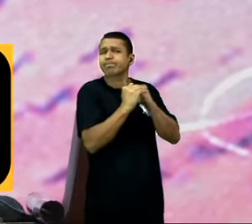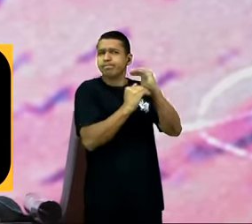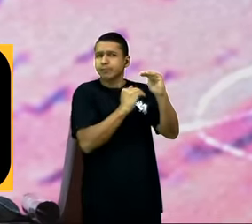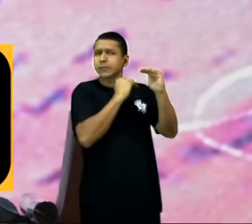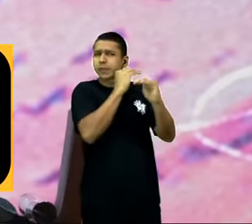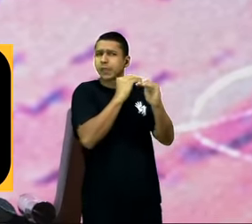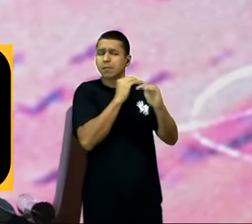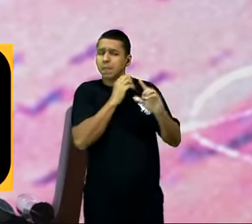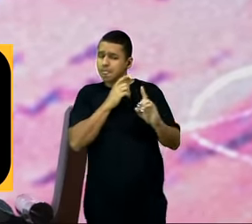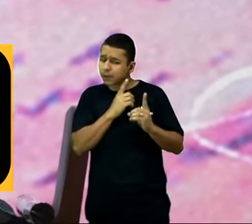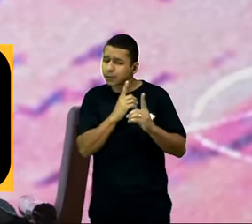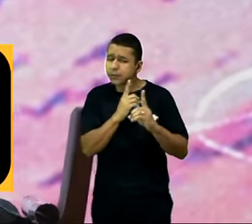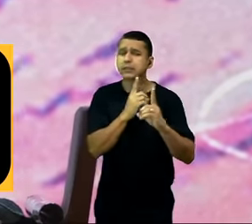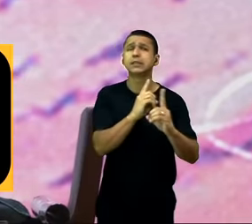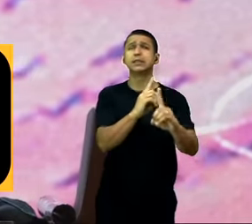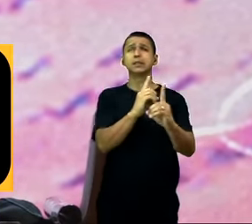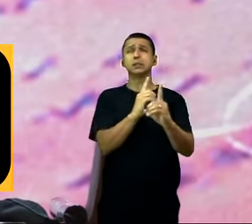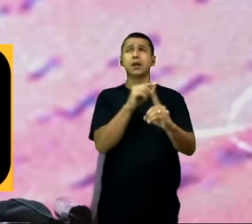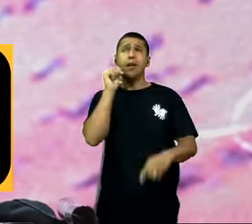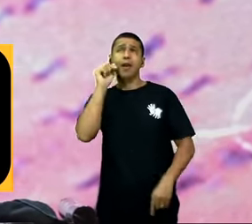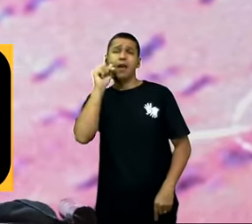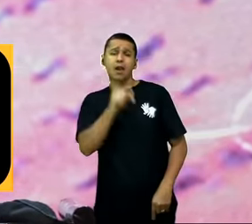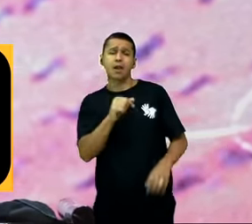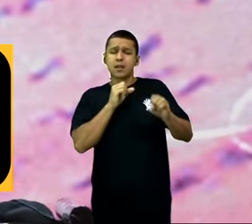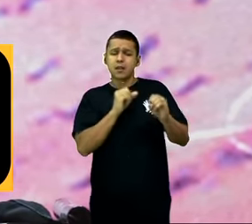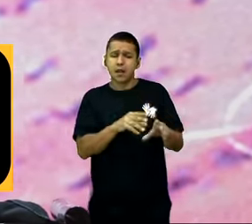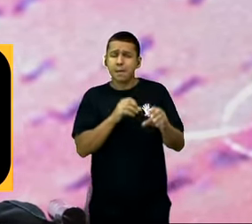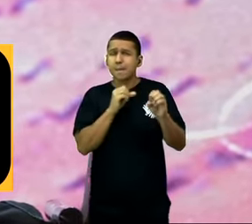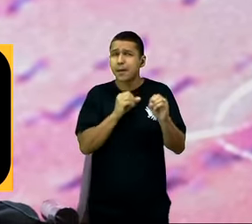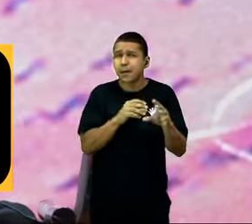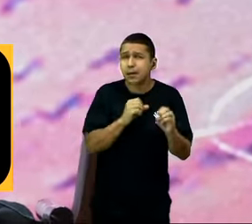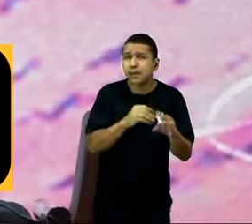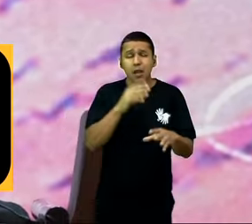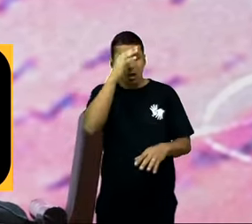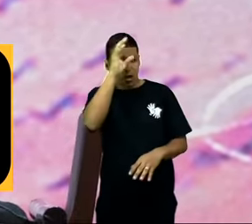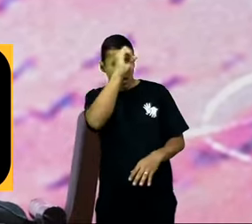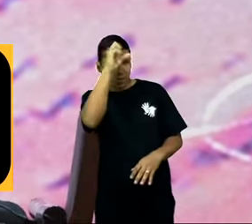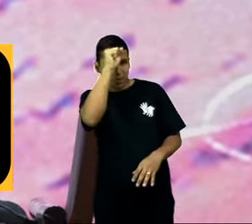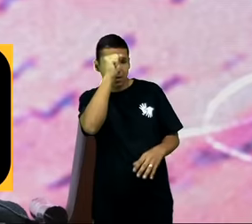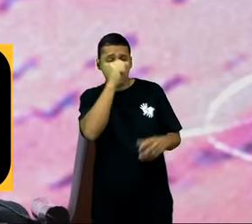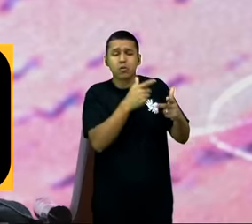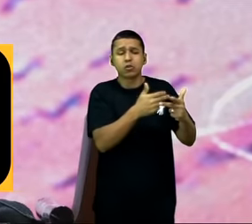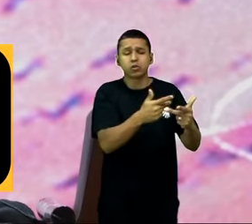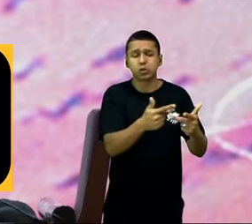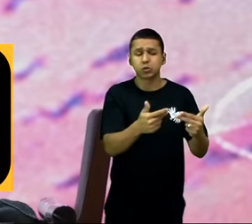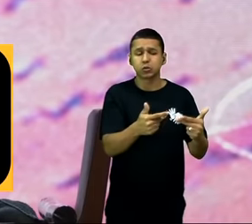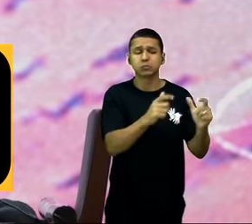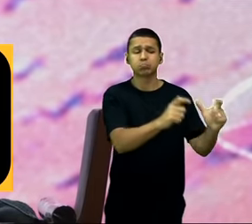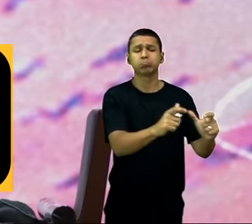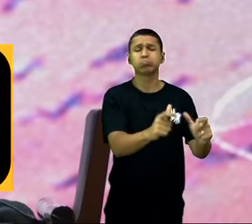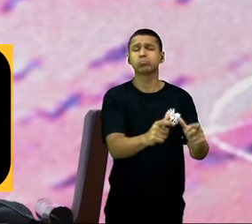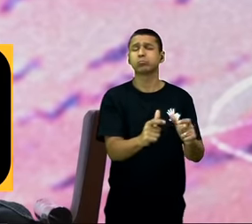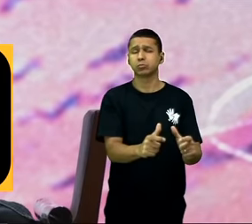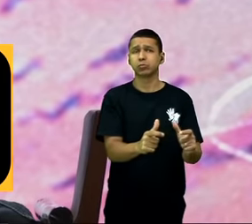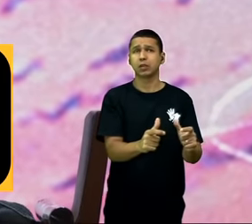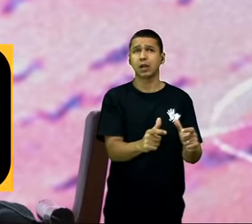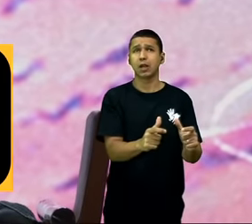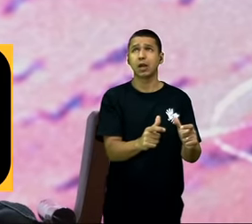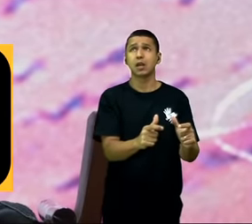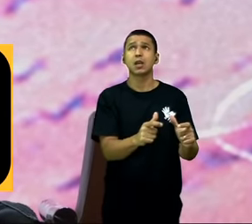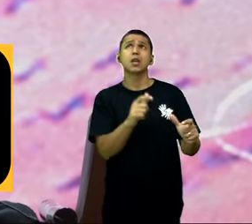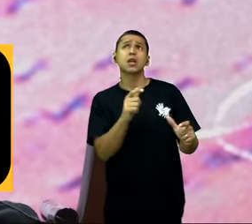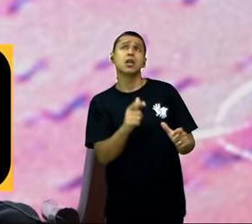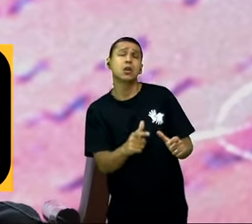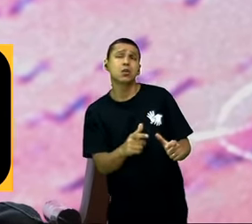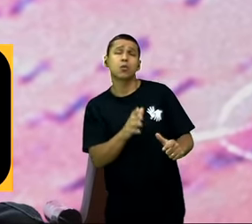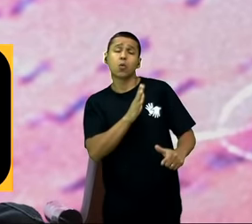Jesus, eles aprenderam o lugar das coisas na vida e o lugar de Deus no nosso coração. Até os